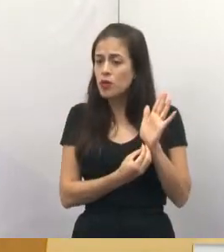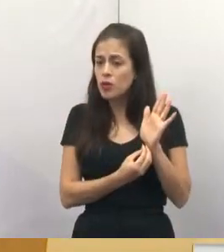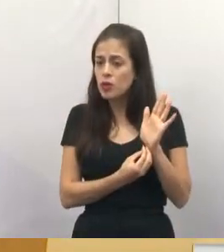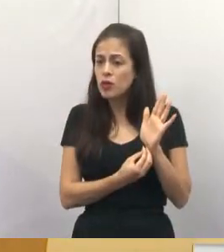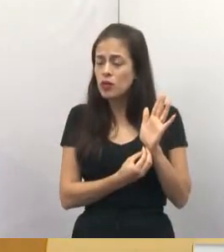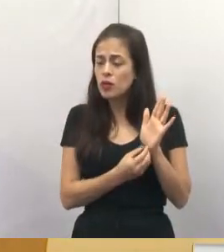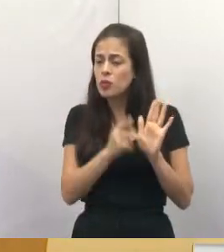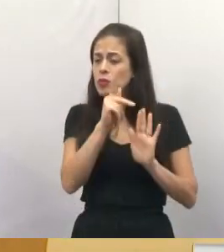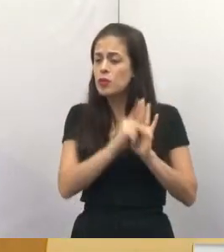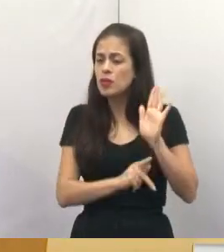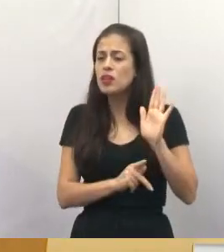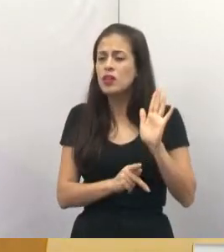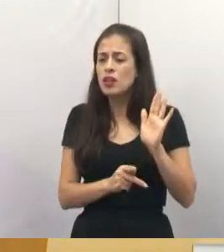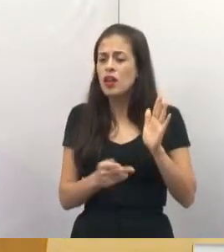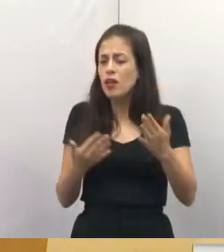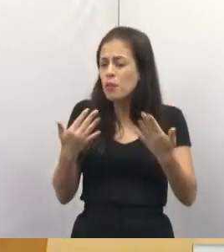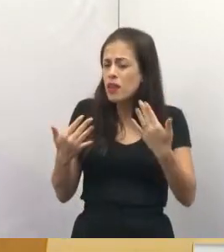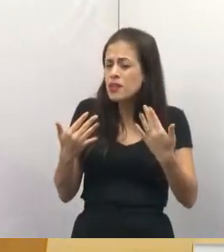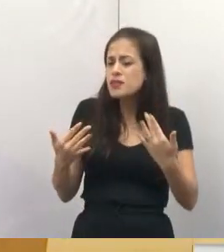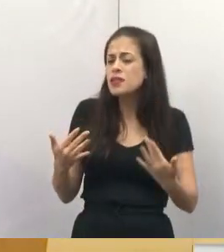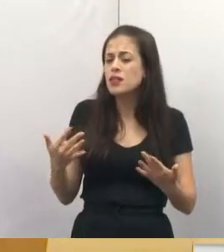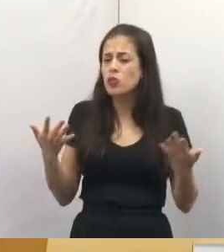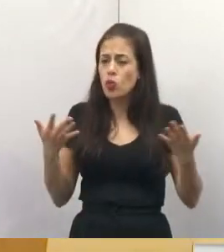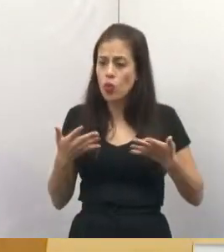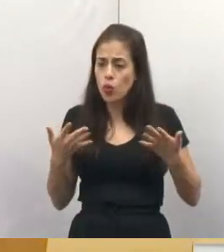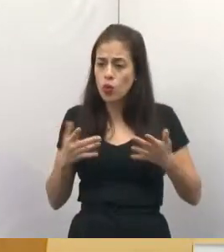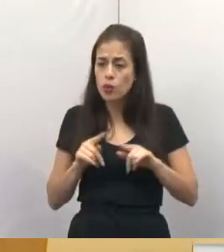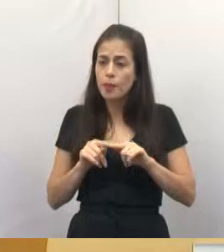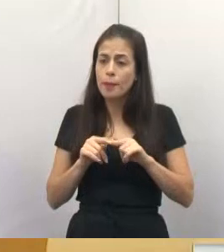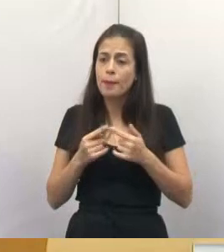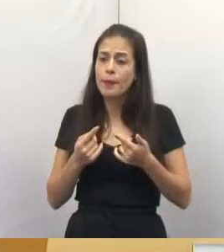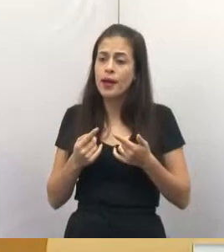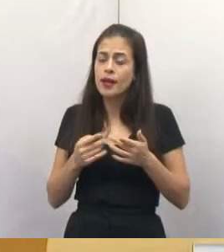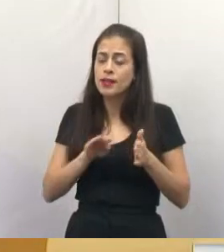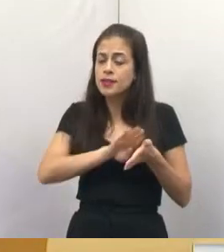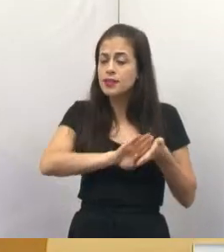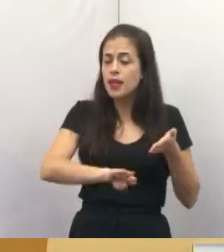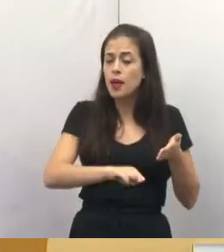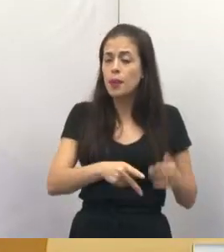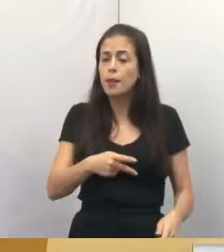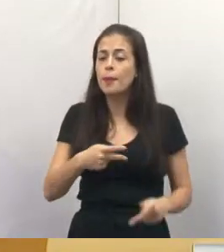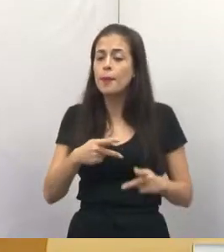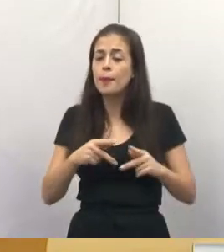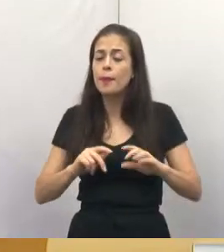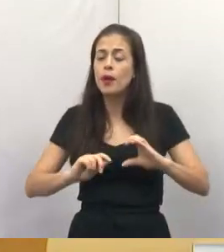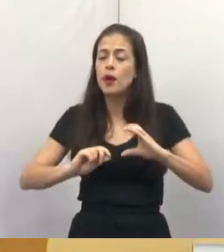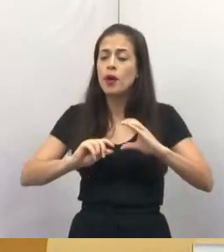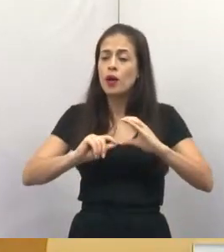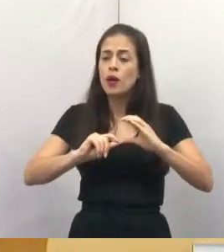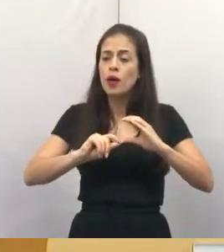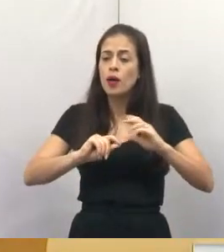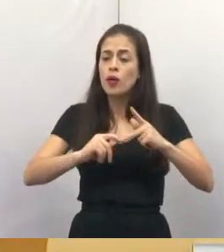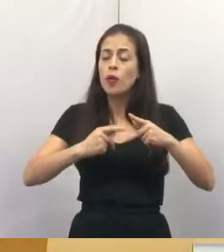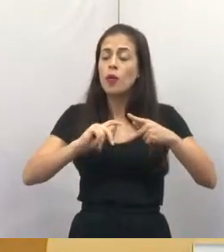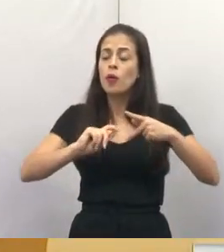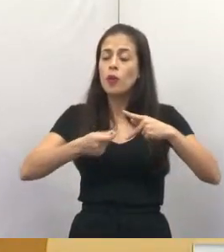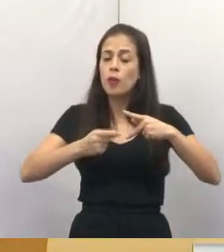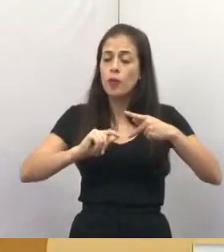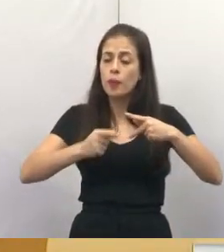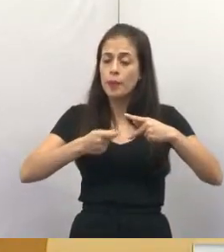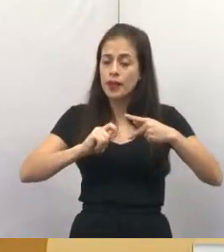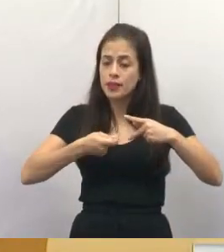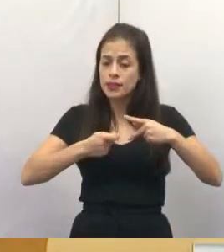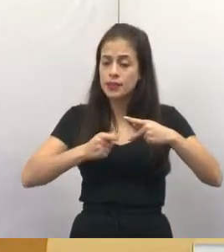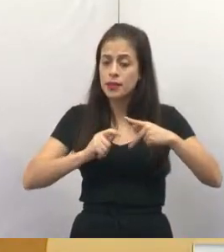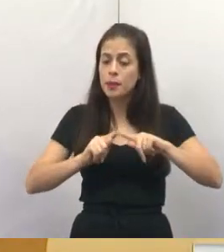projeto parecido com esse que nós estamos protocolando hoje, mas sem o PIX, e teve um parecer negado aí pelo jurídico